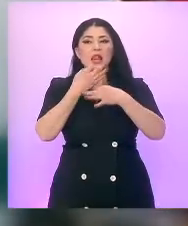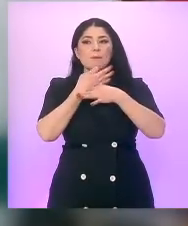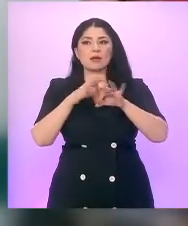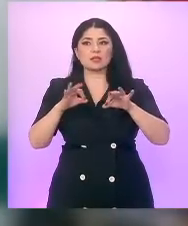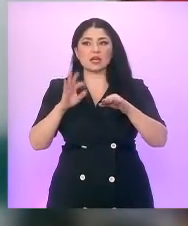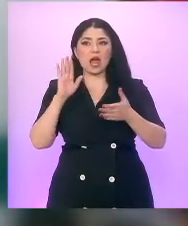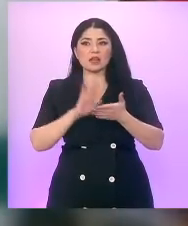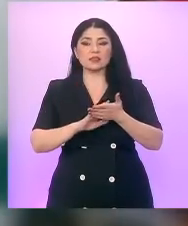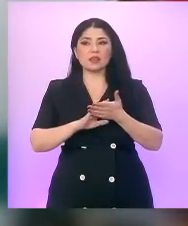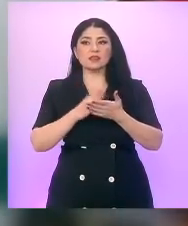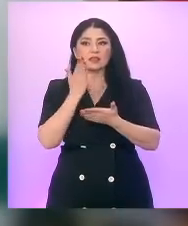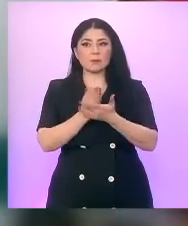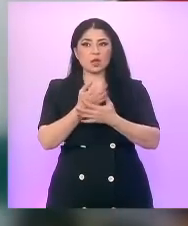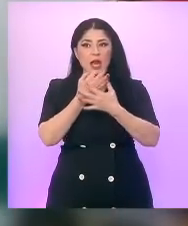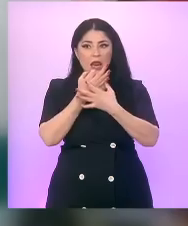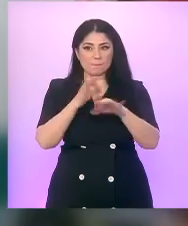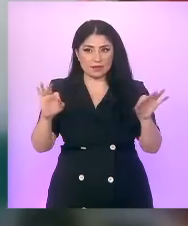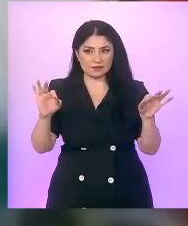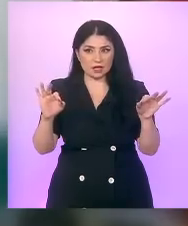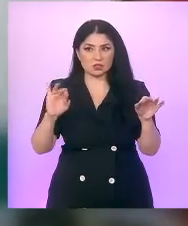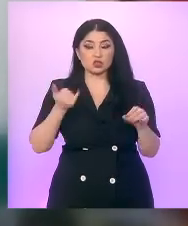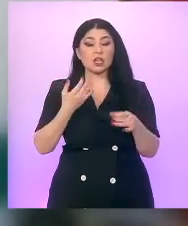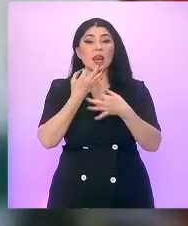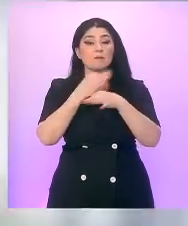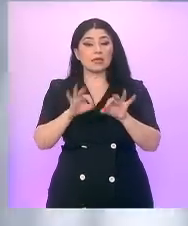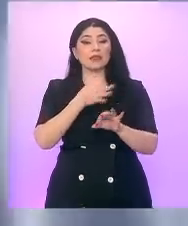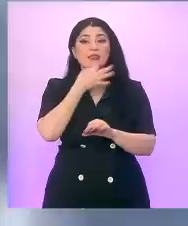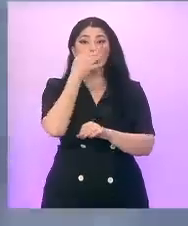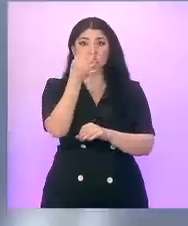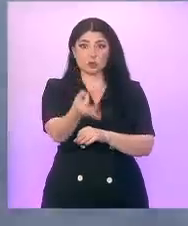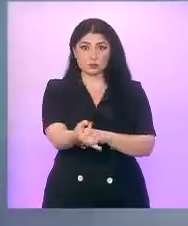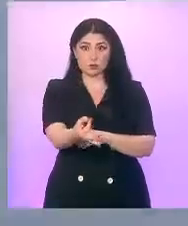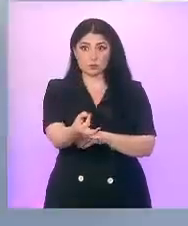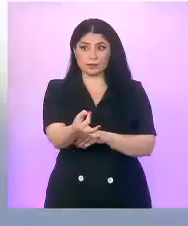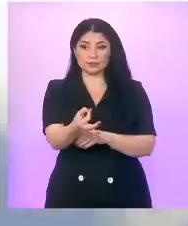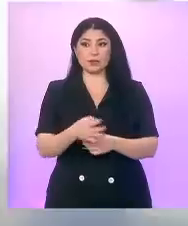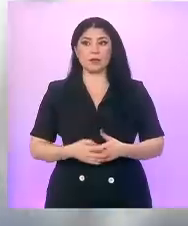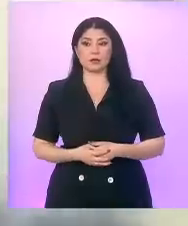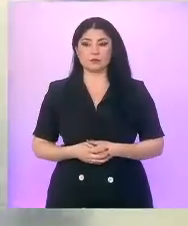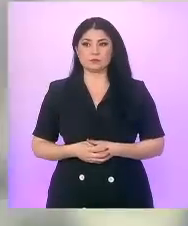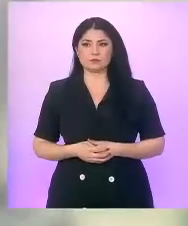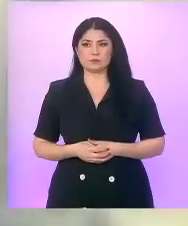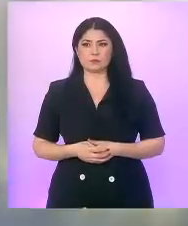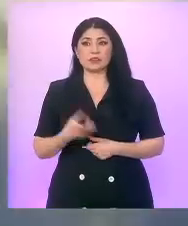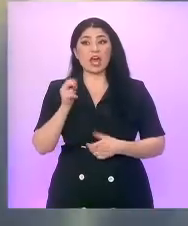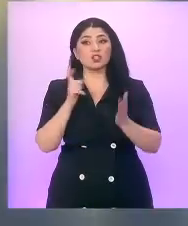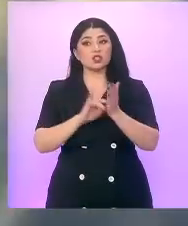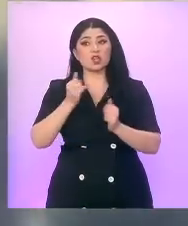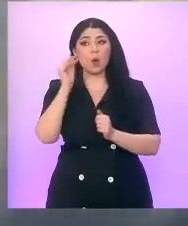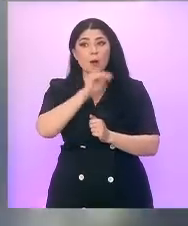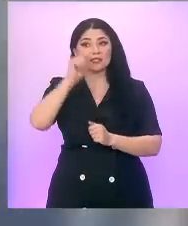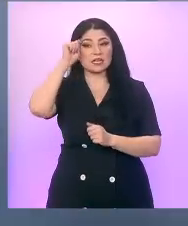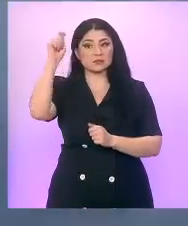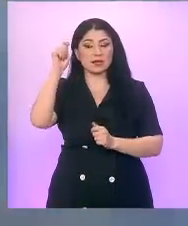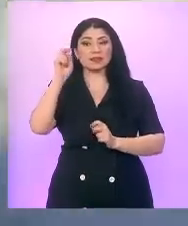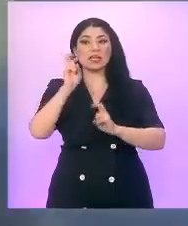que a democracia, ela garante o direito de liberdade, ela garante o direito de livre comunicação, de livre expressão,